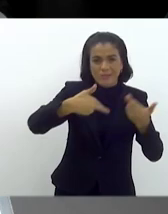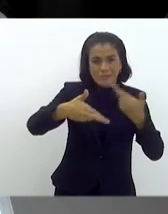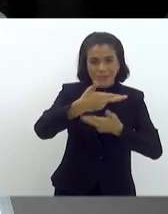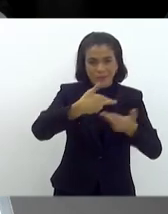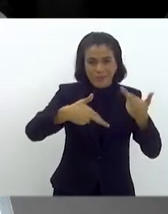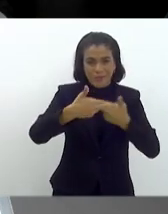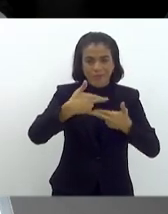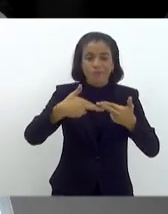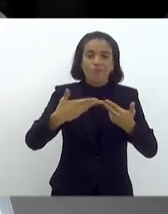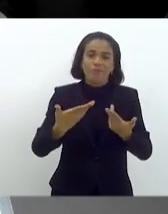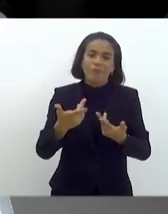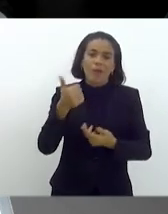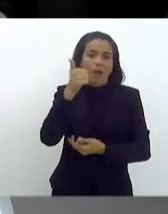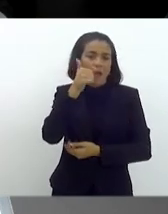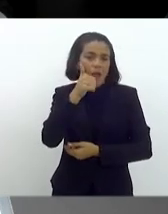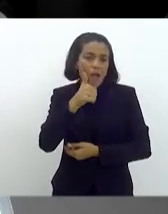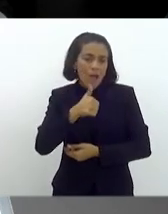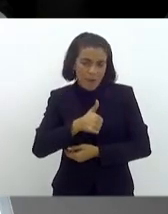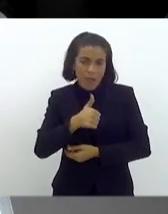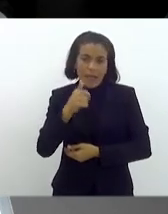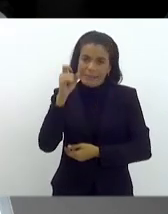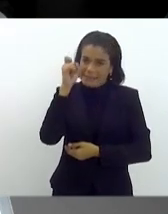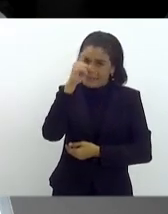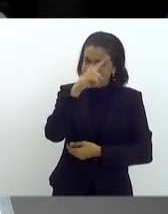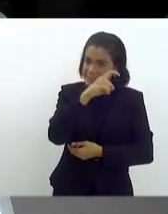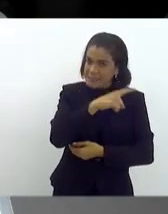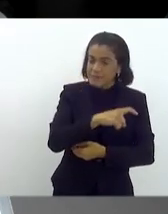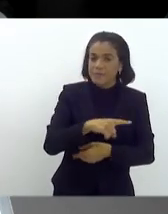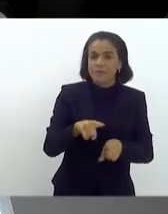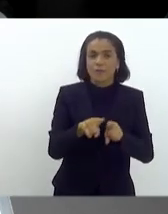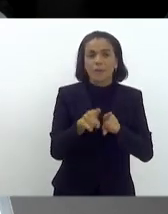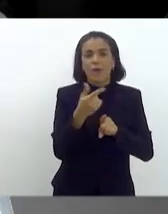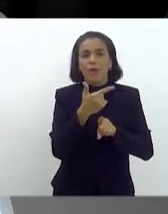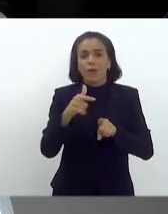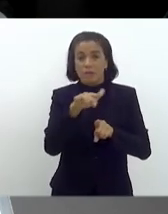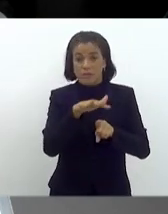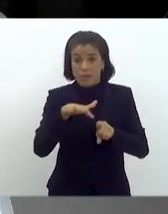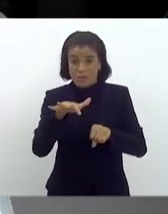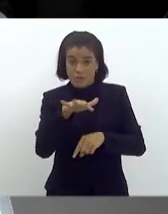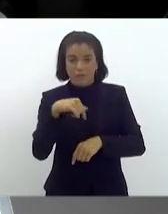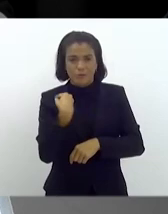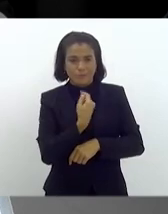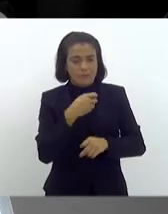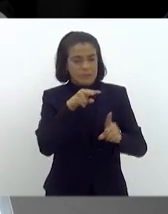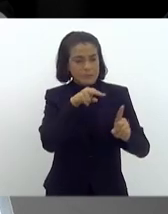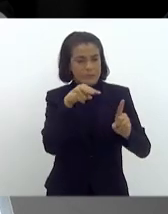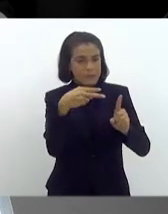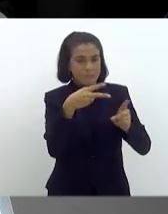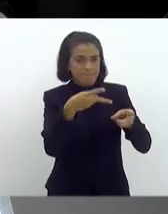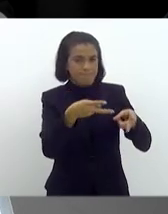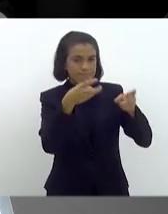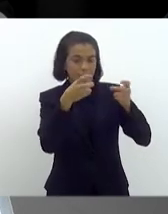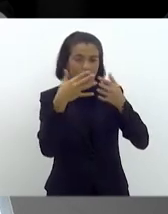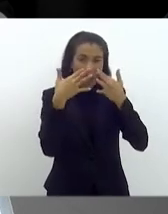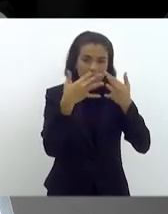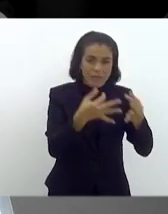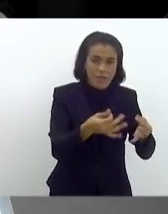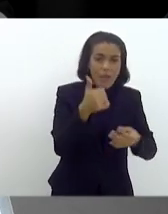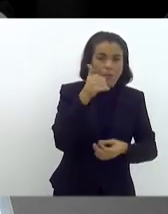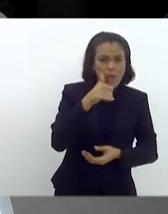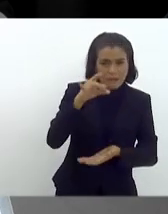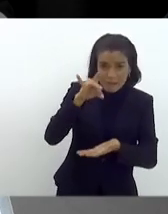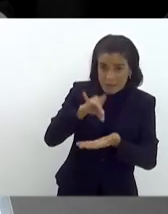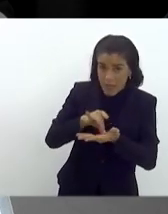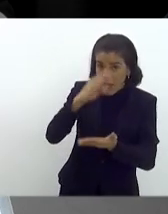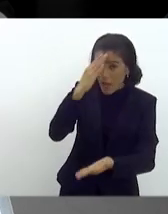familiar então para mulheres também é muito difícil Outro ponto que a gente tem que olhar com muita atenção é se a mulher de fato